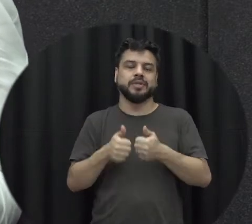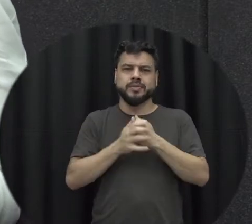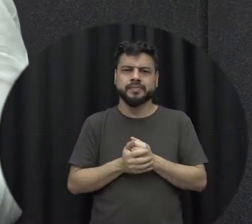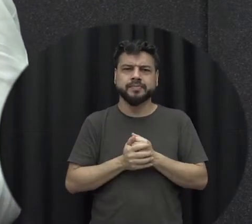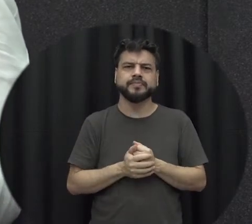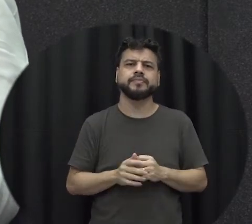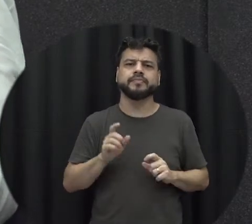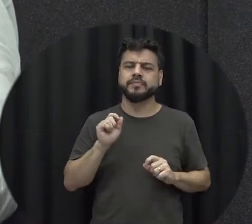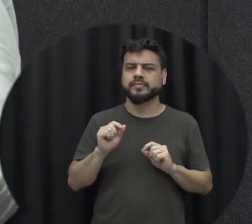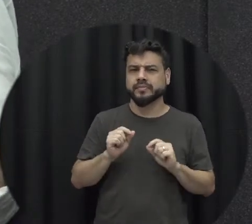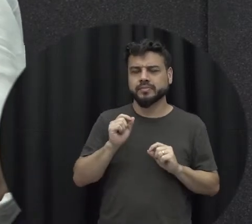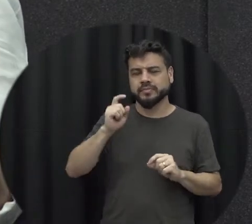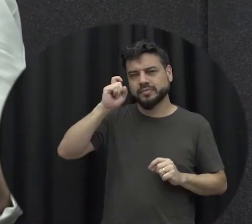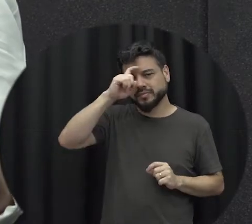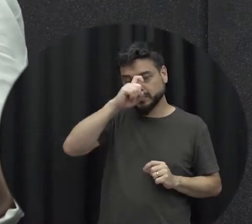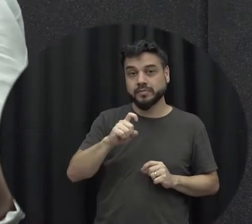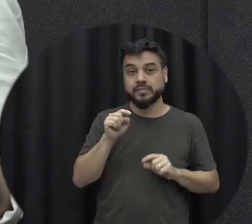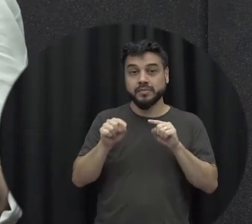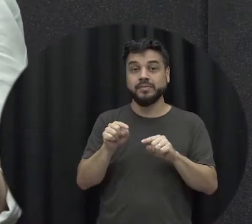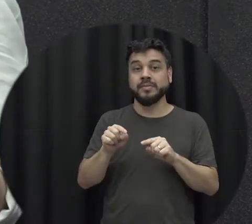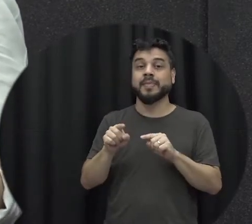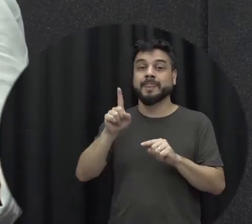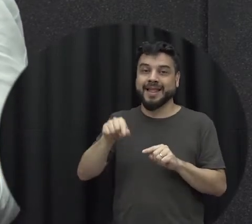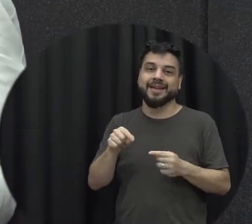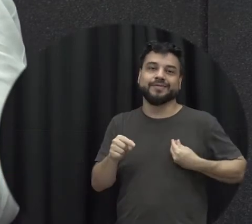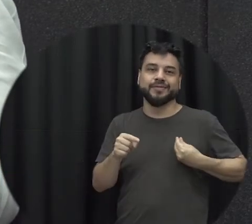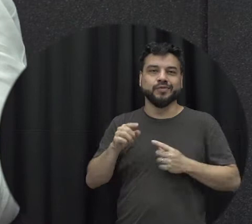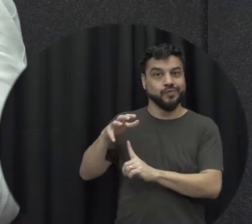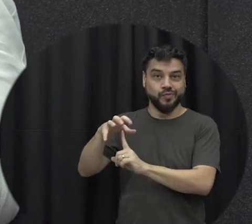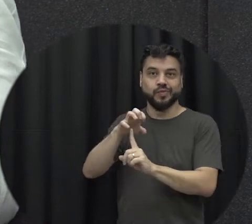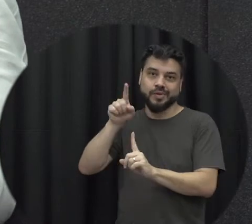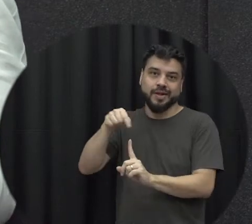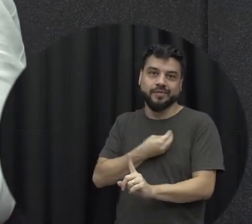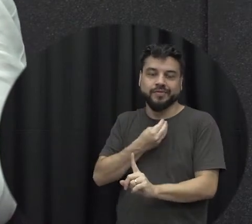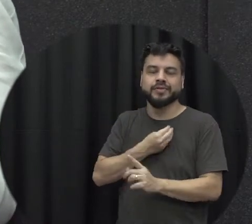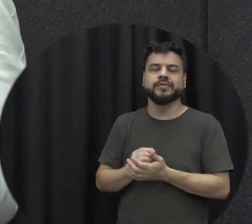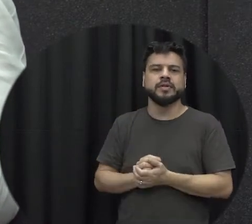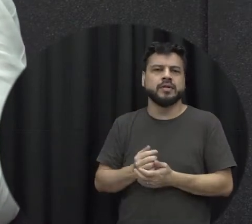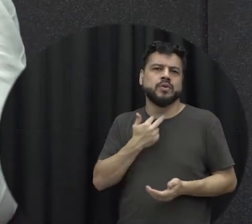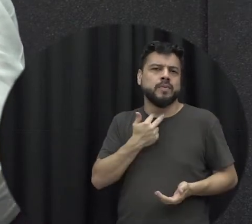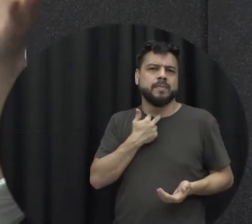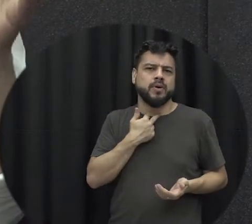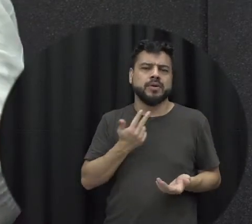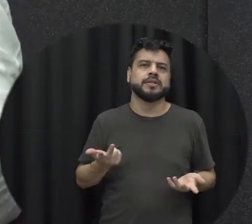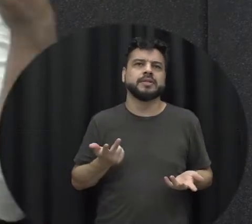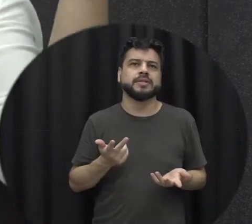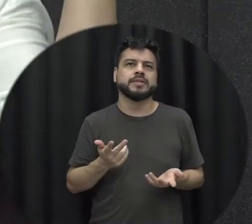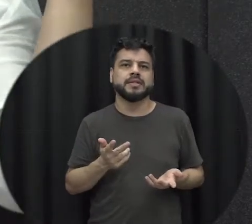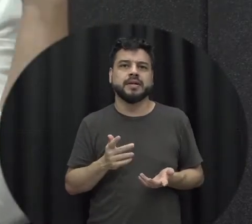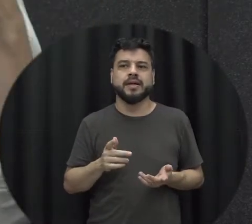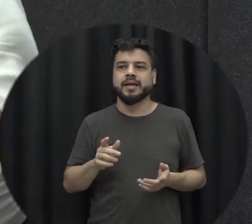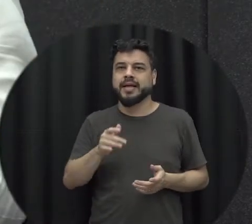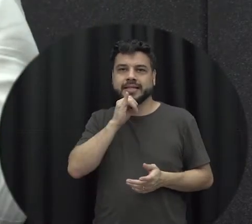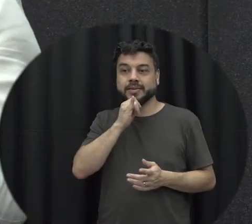da biorremediação é porque eles são organismos vivos, né? Então, a gente não pode pegar um